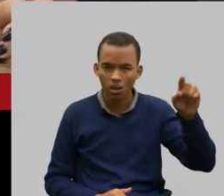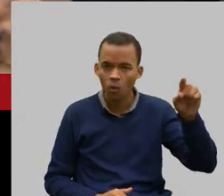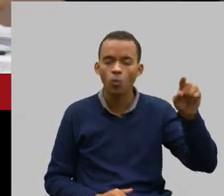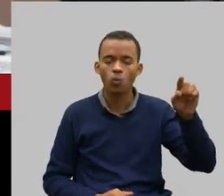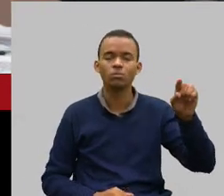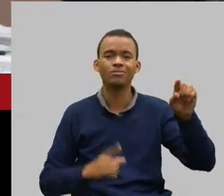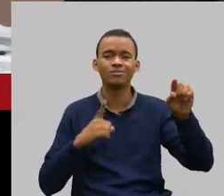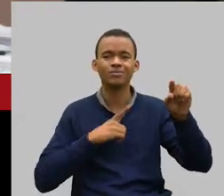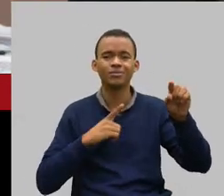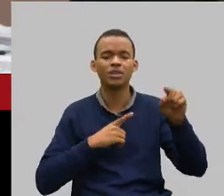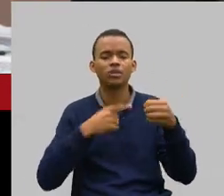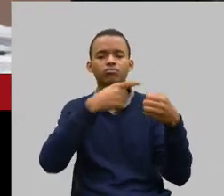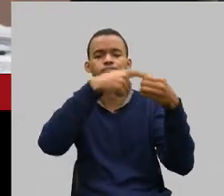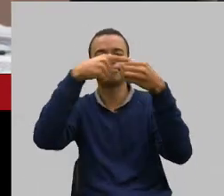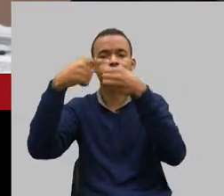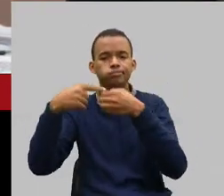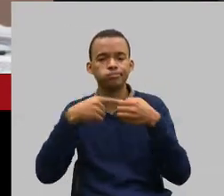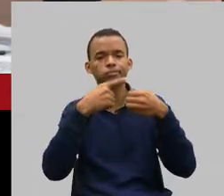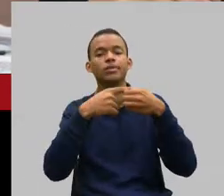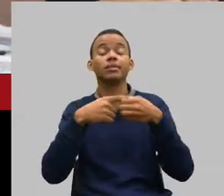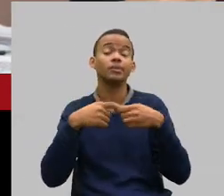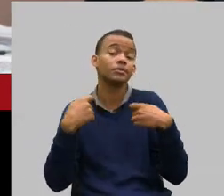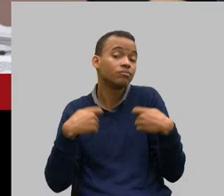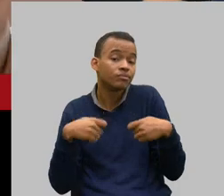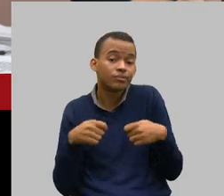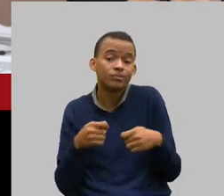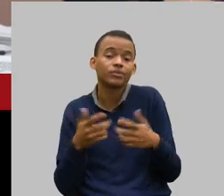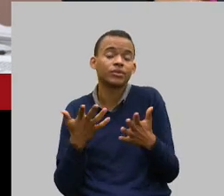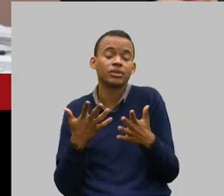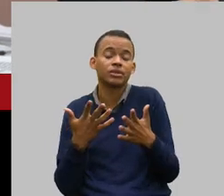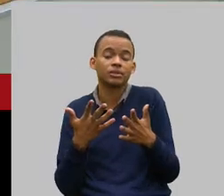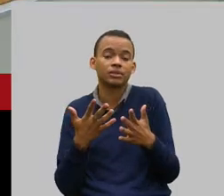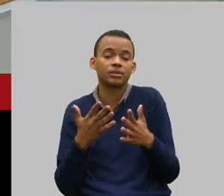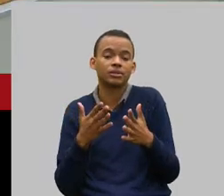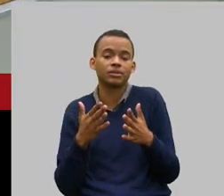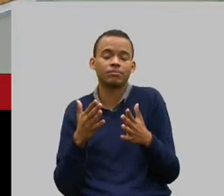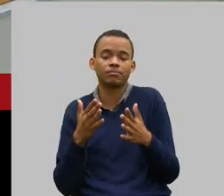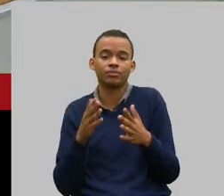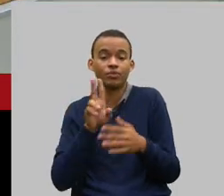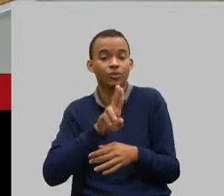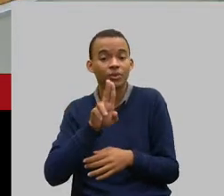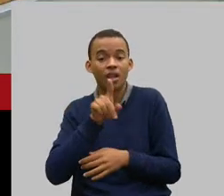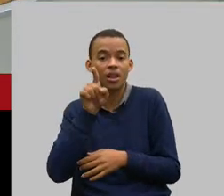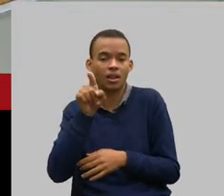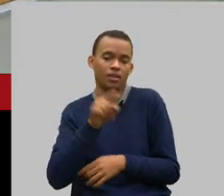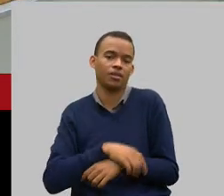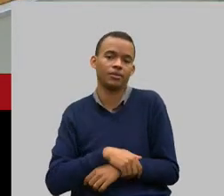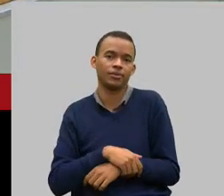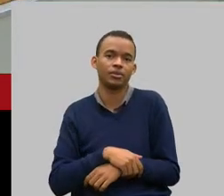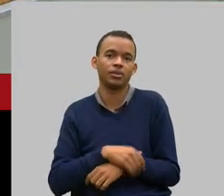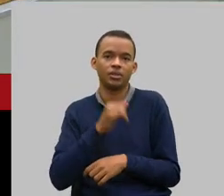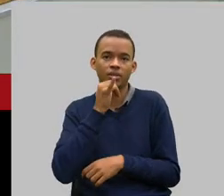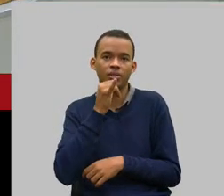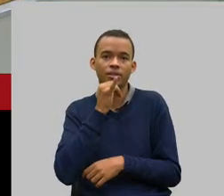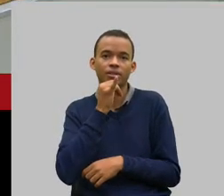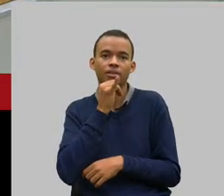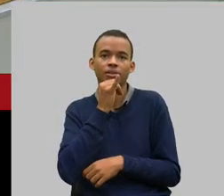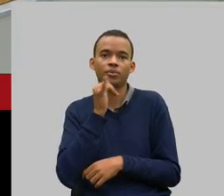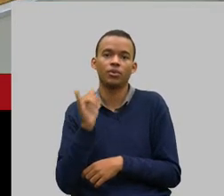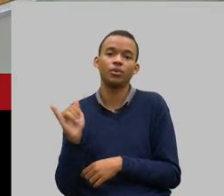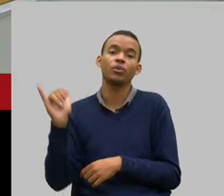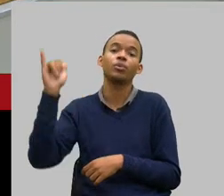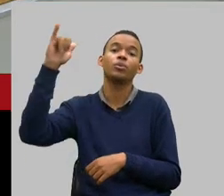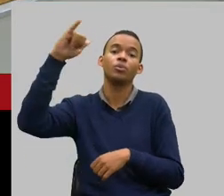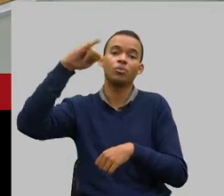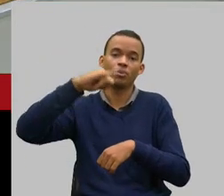de Minas Gerais ele passa pelo vetor Norte porque se fala que Aeroporto Internacional de Belo Horizonte não o aeroporto não é de Belo Horizonte